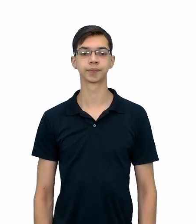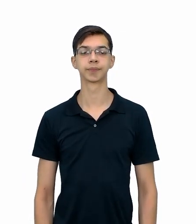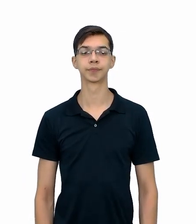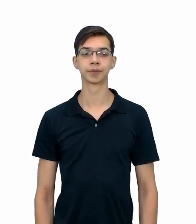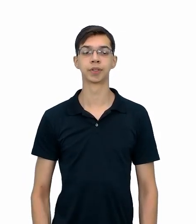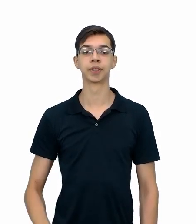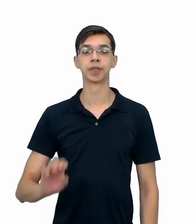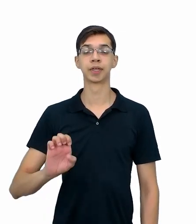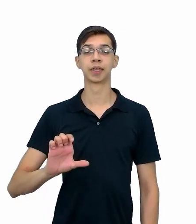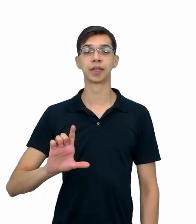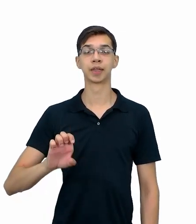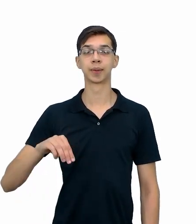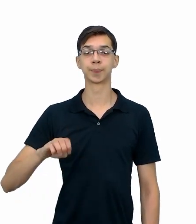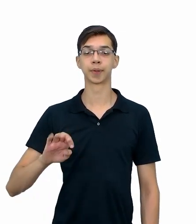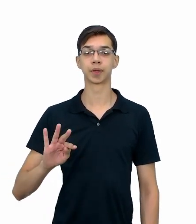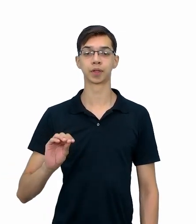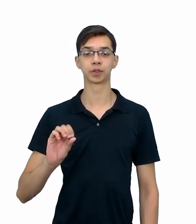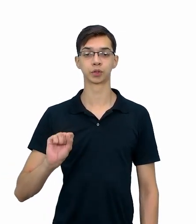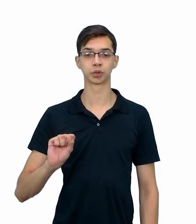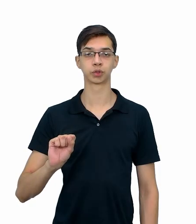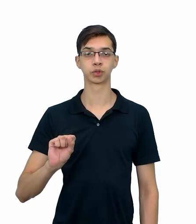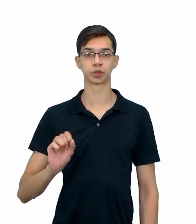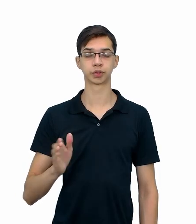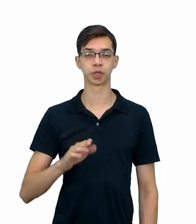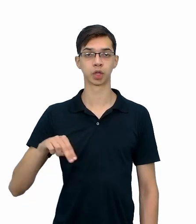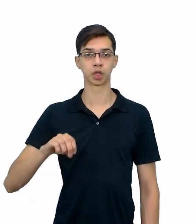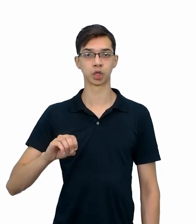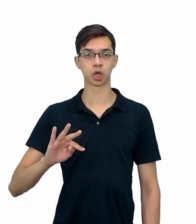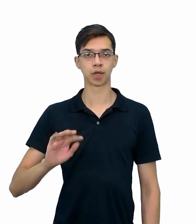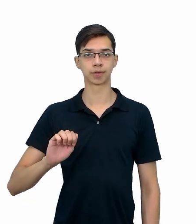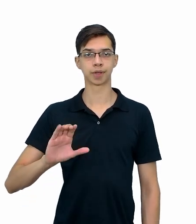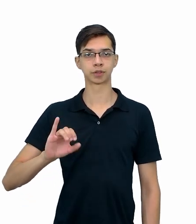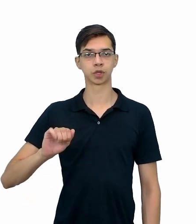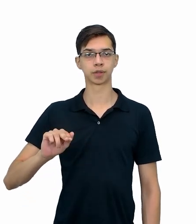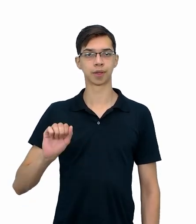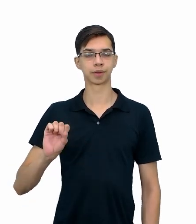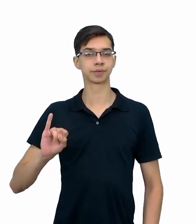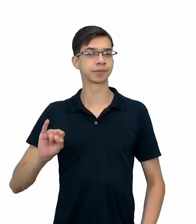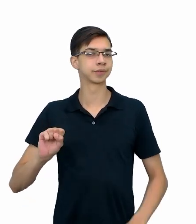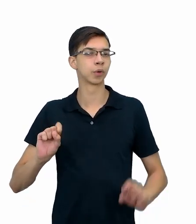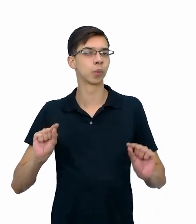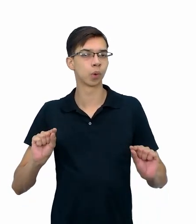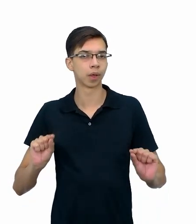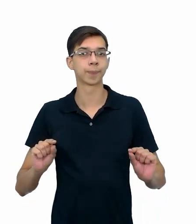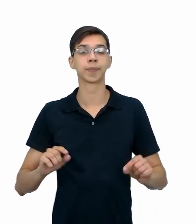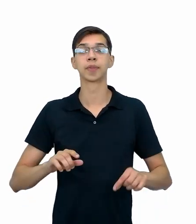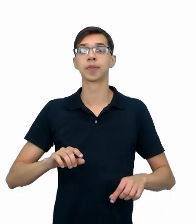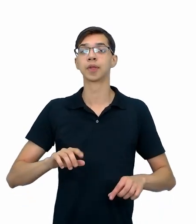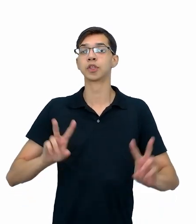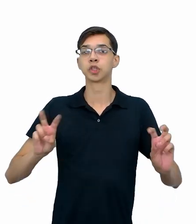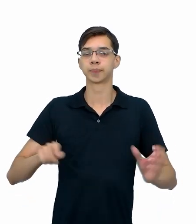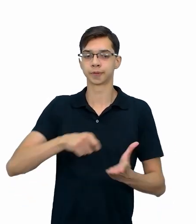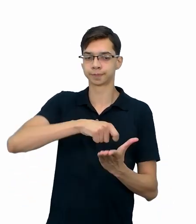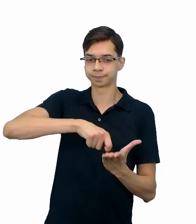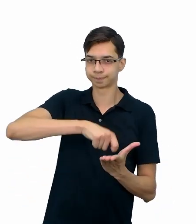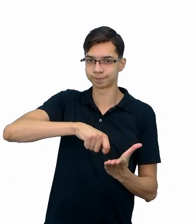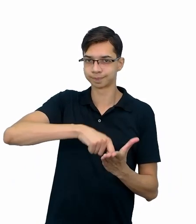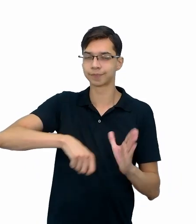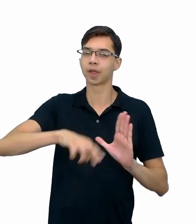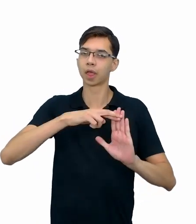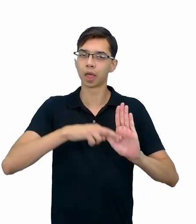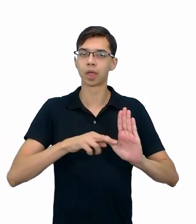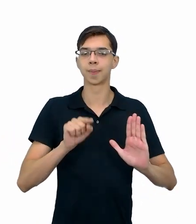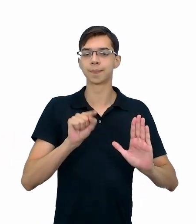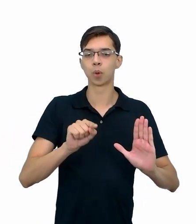sinais de pontuação, acentuação de acordo com as regras e a regularidade ortográfica e a variedade